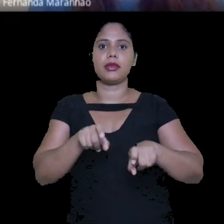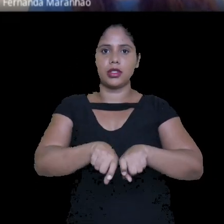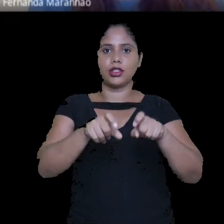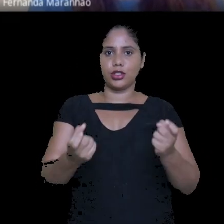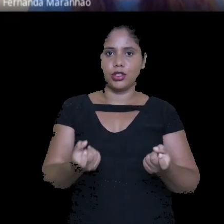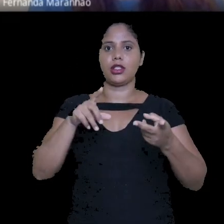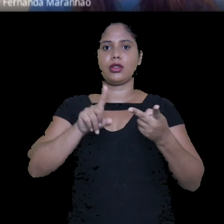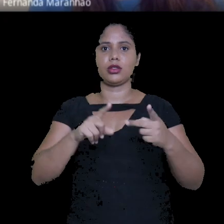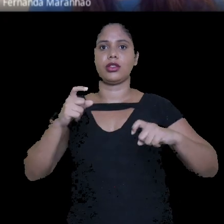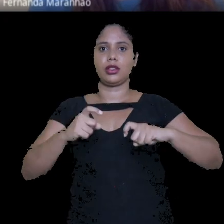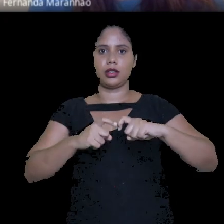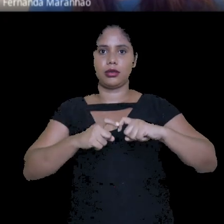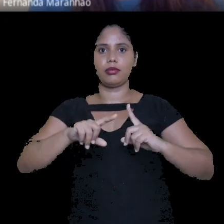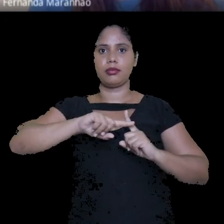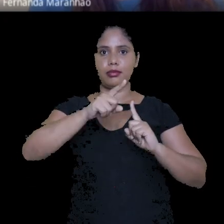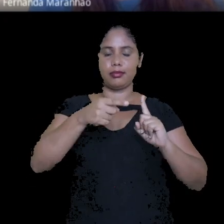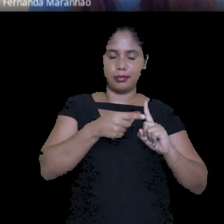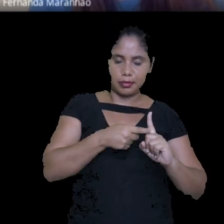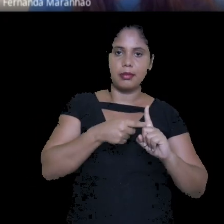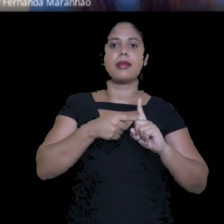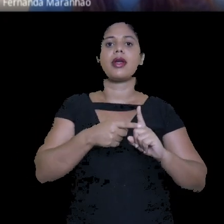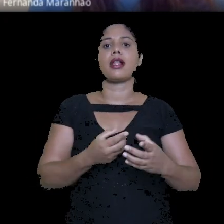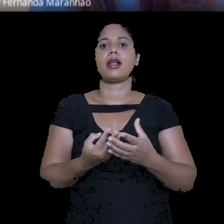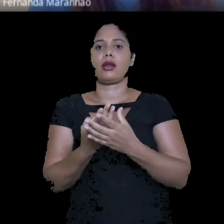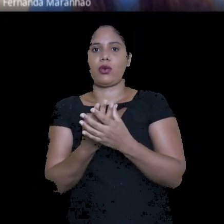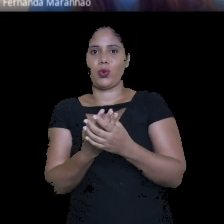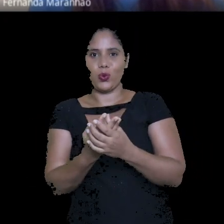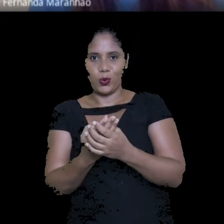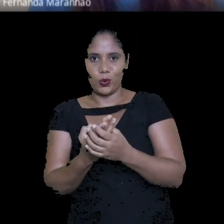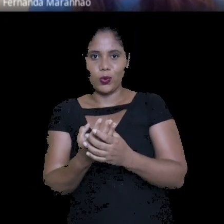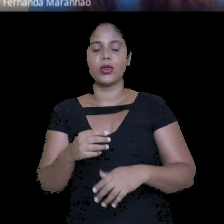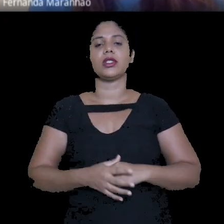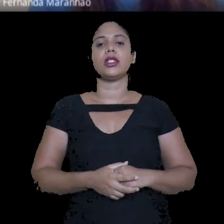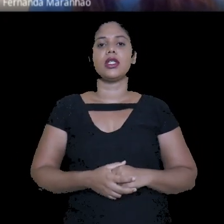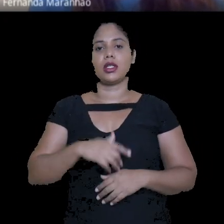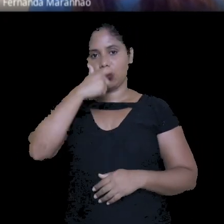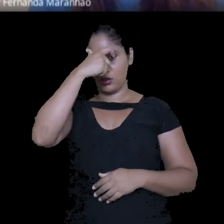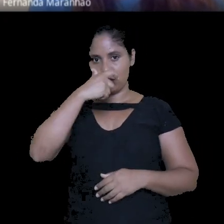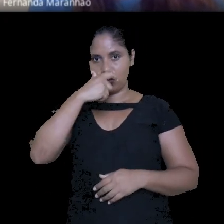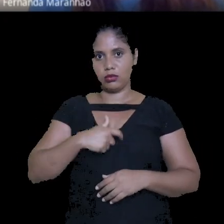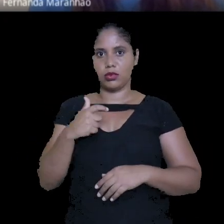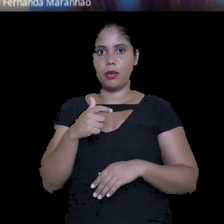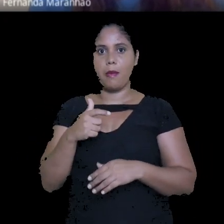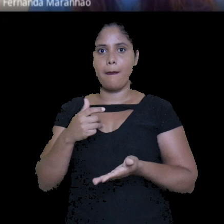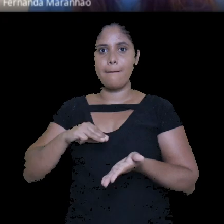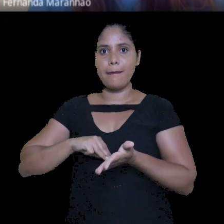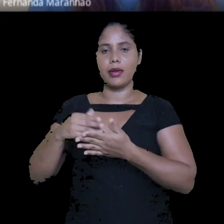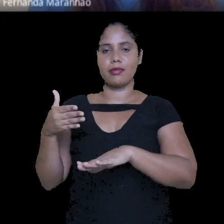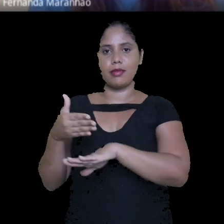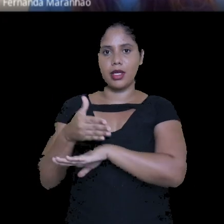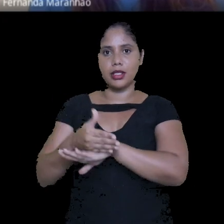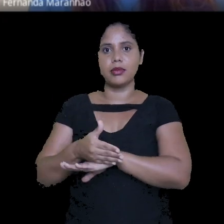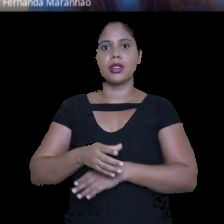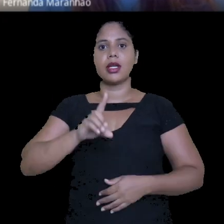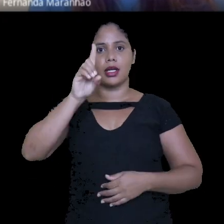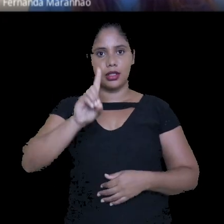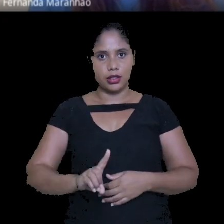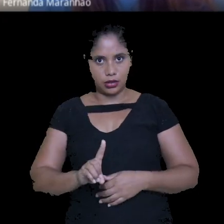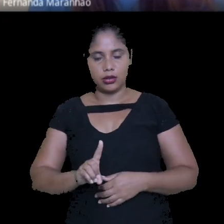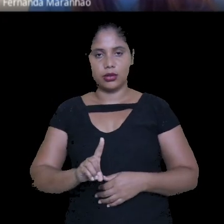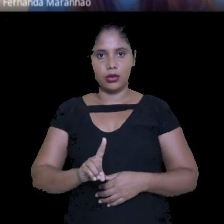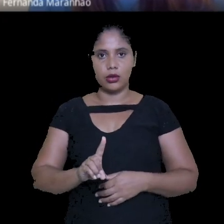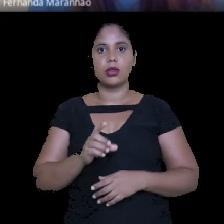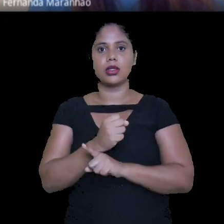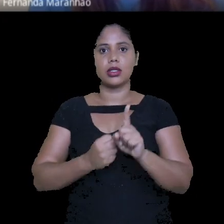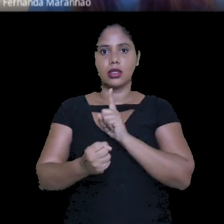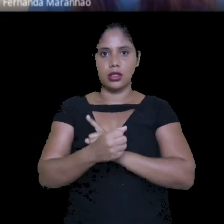integrante da diretoria da SOGOP, Sociedade Pernambucana de Ginecologia e Obstetrícia. O nosso slide, à